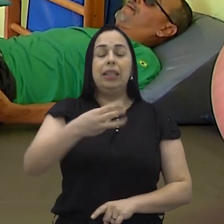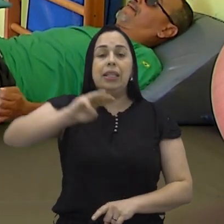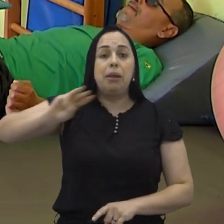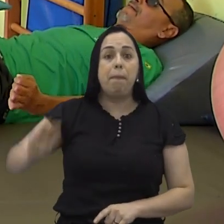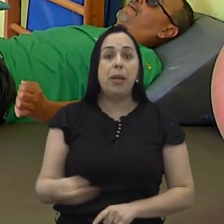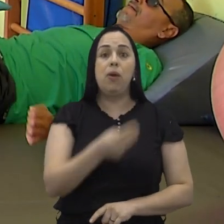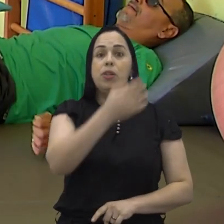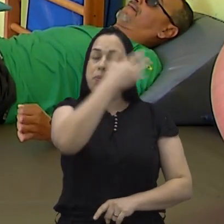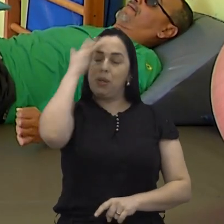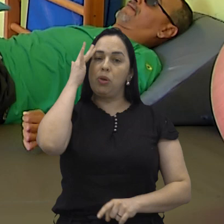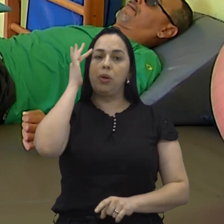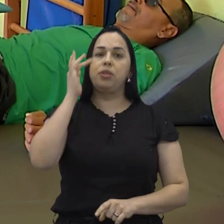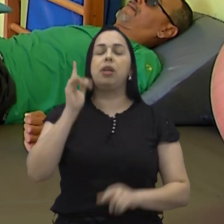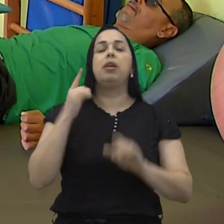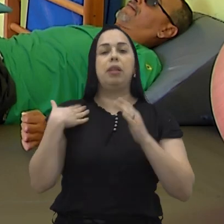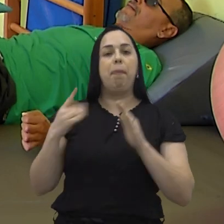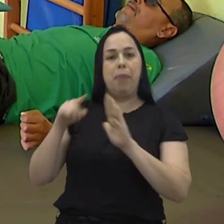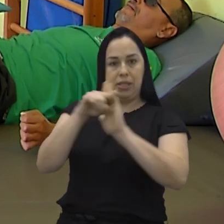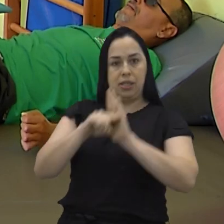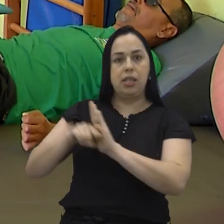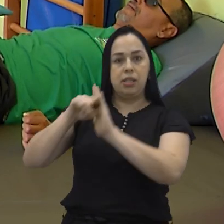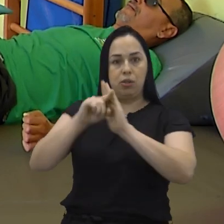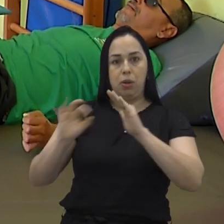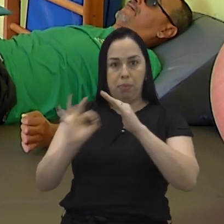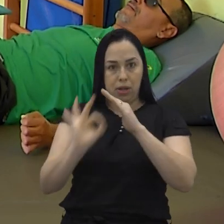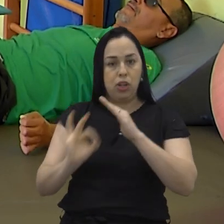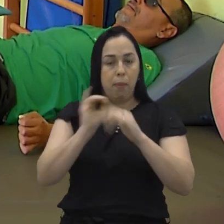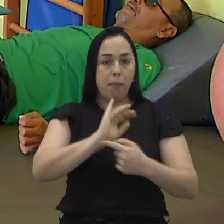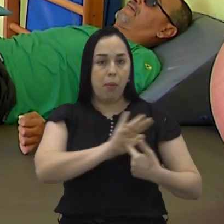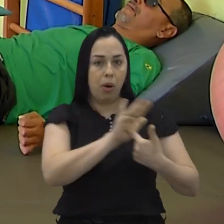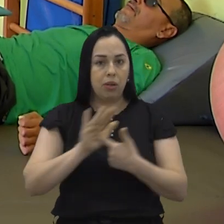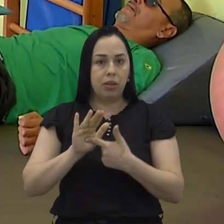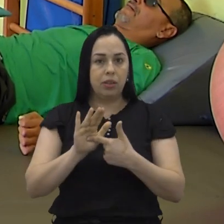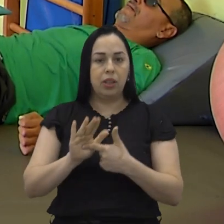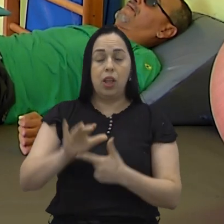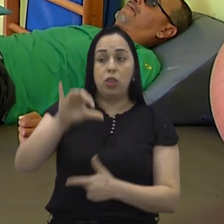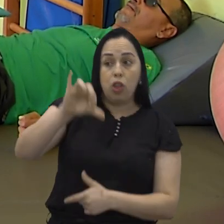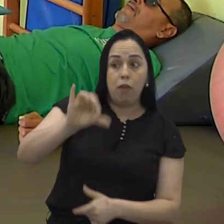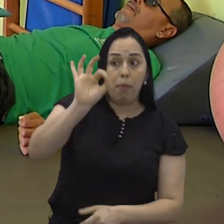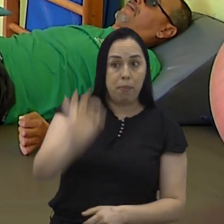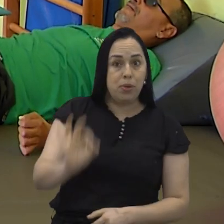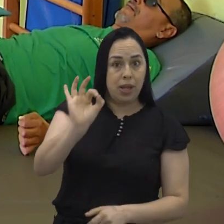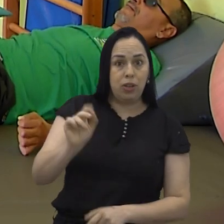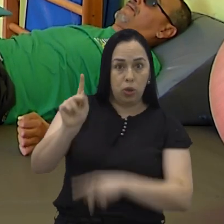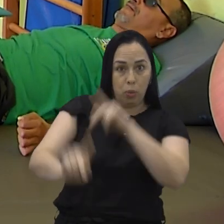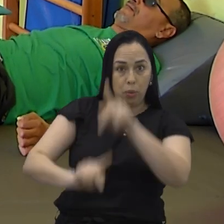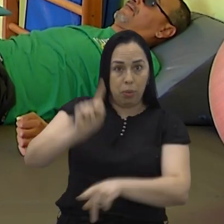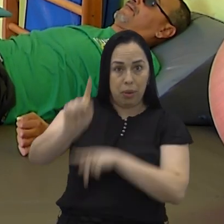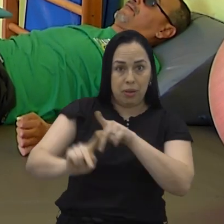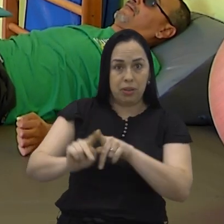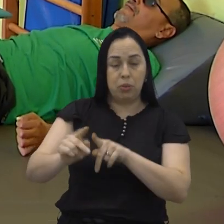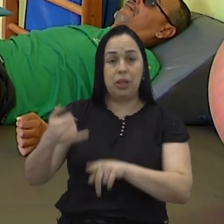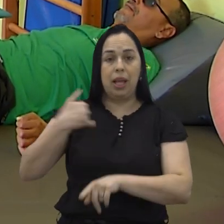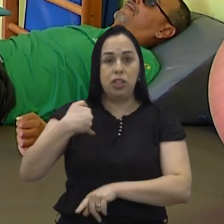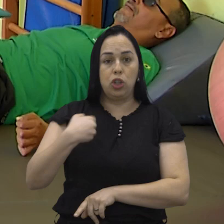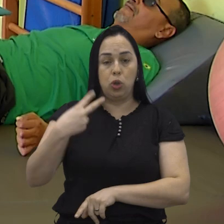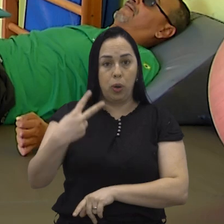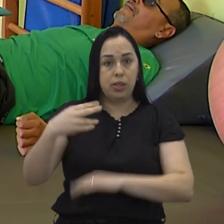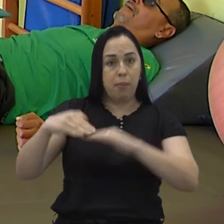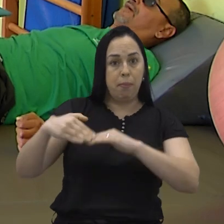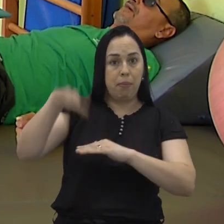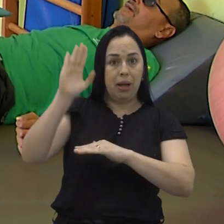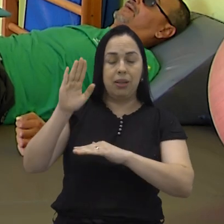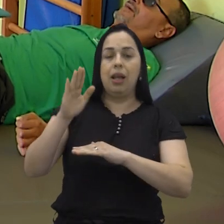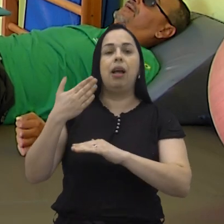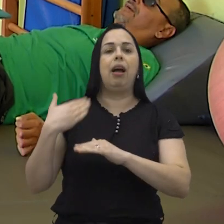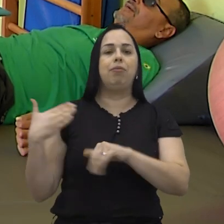segundo uma pesquisa do IBGE de 2022. Essa parcela da sociedade, cerca de 9% da população com 2 anos ou mais, ainda